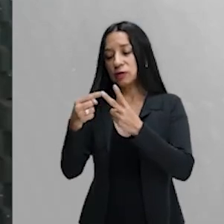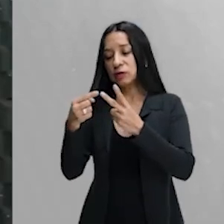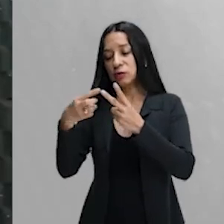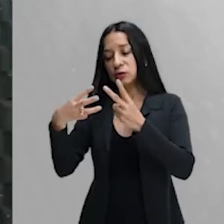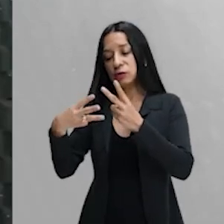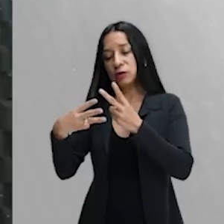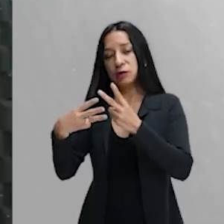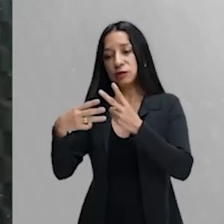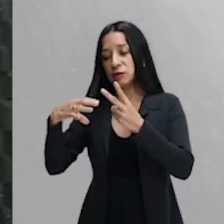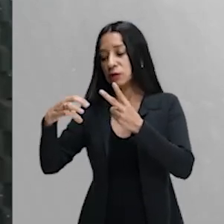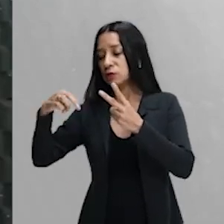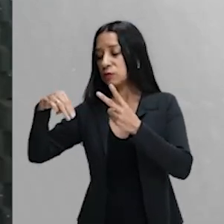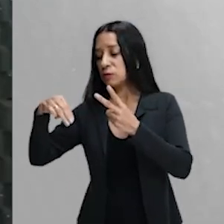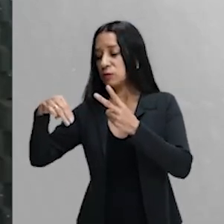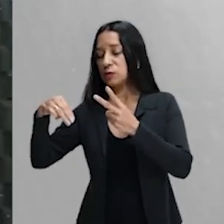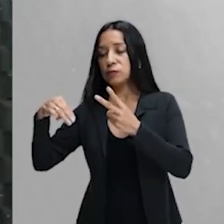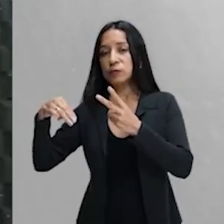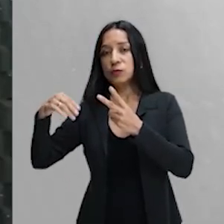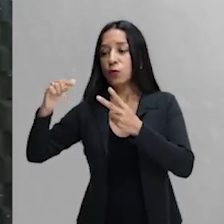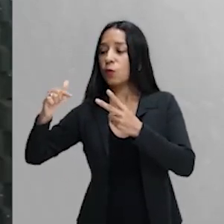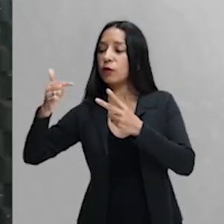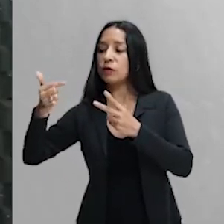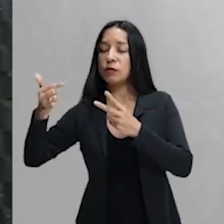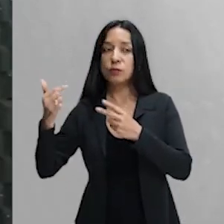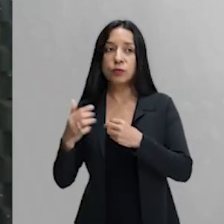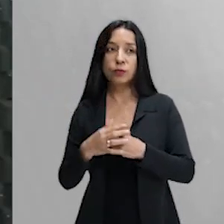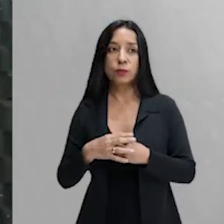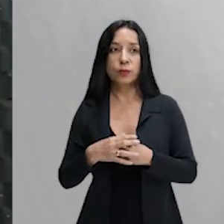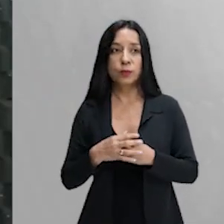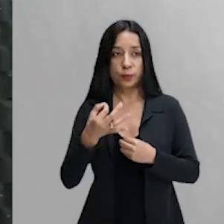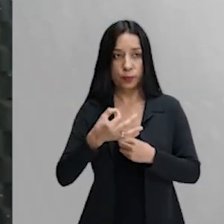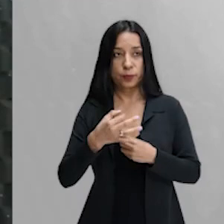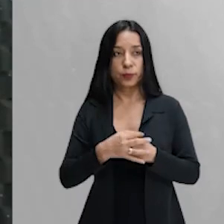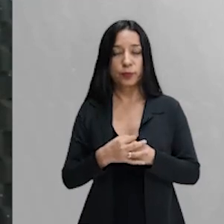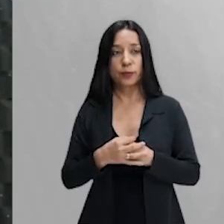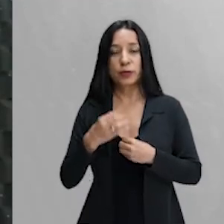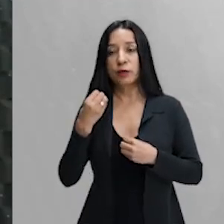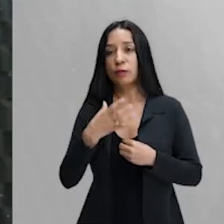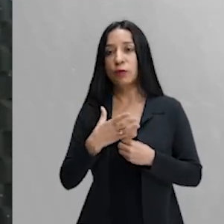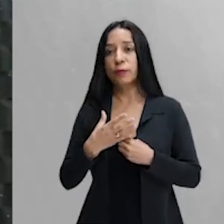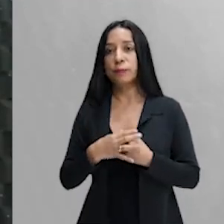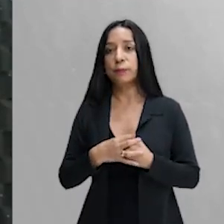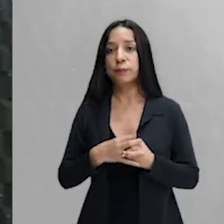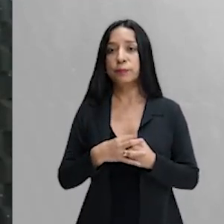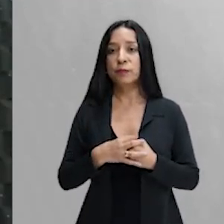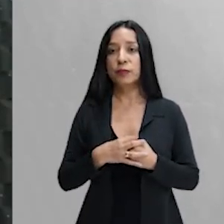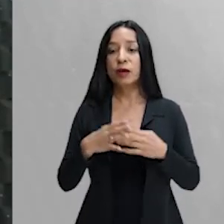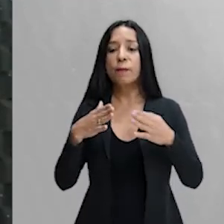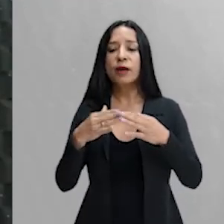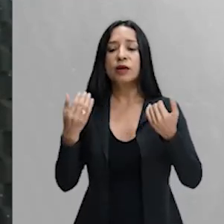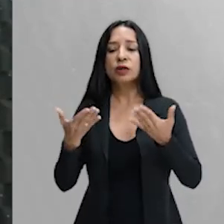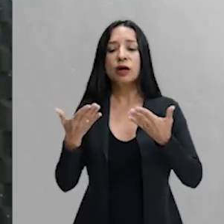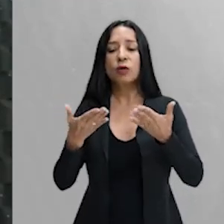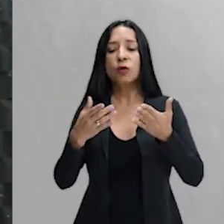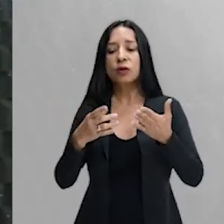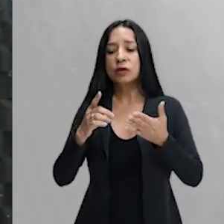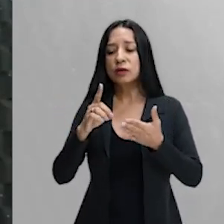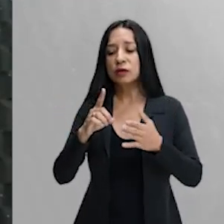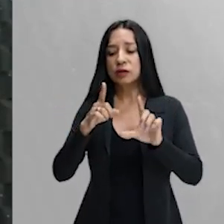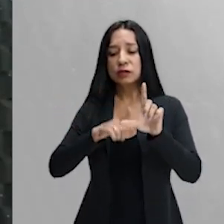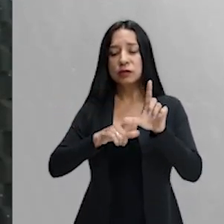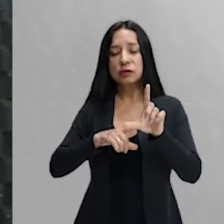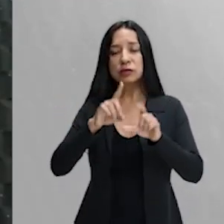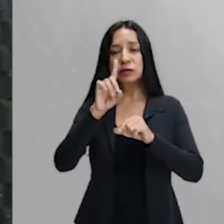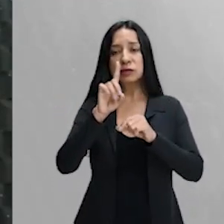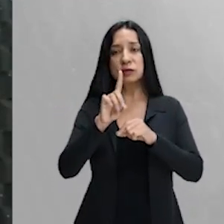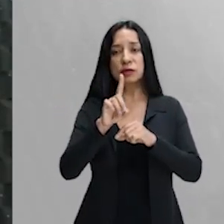centímetros quadrados. Certo, turma? Bom, beleza. O que ele pede agora na letra D?